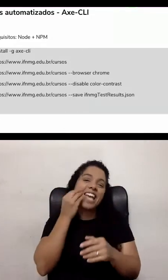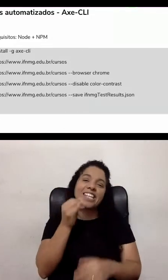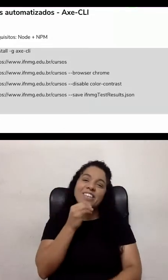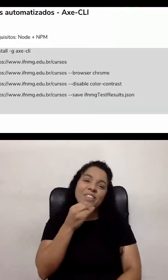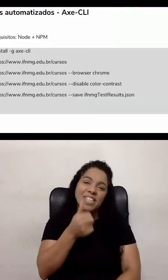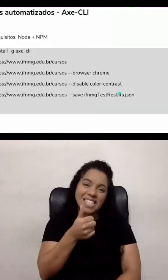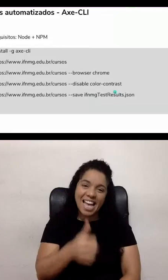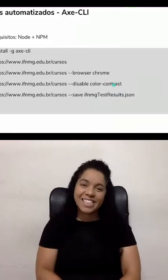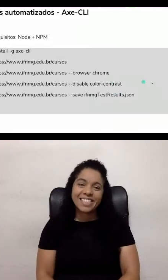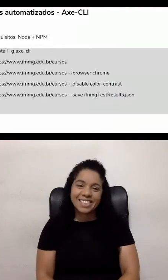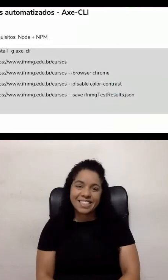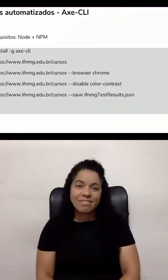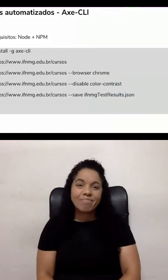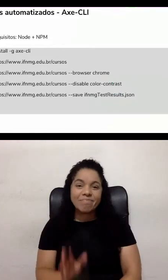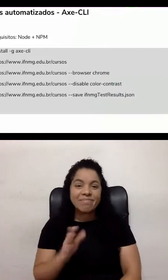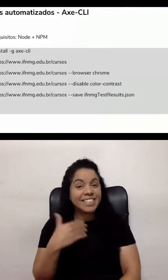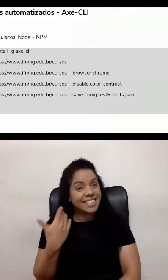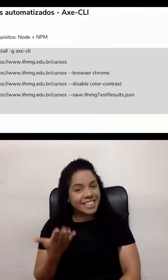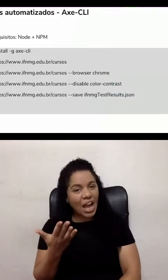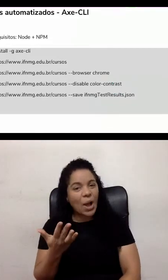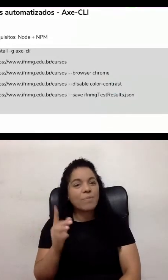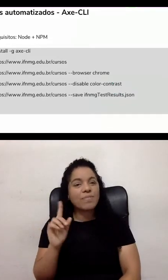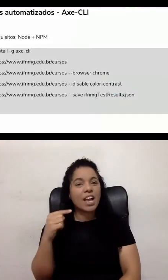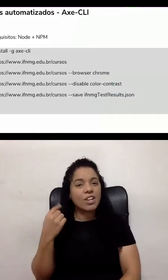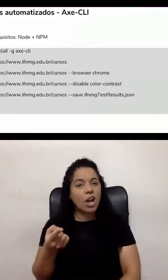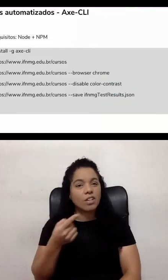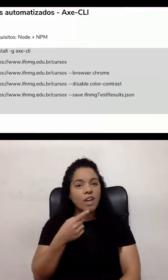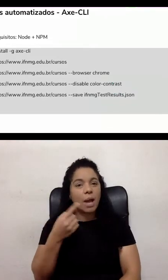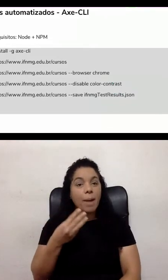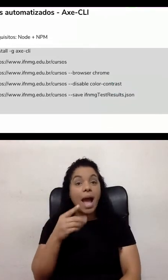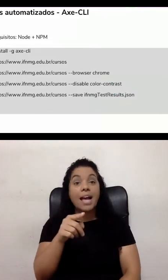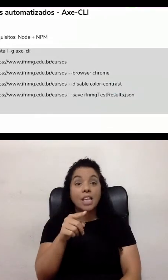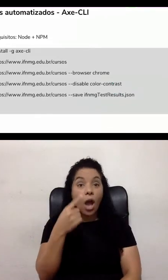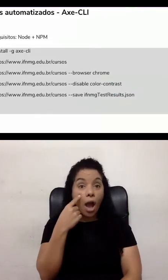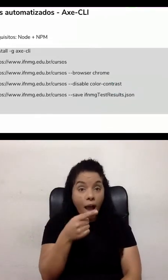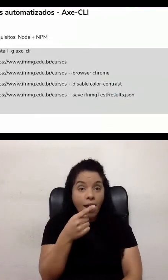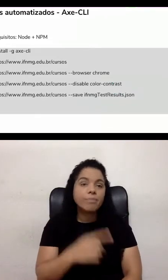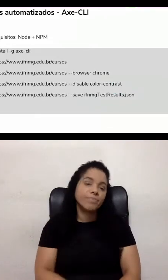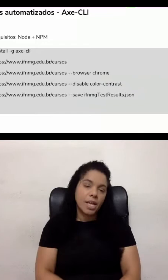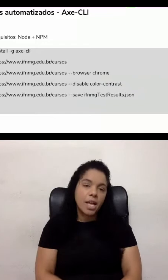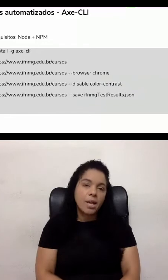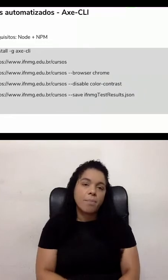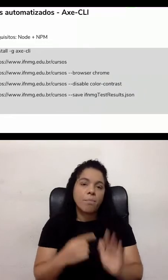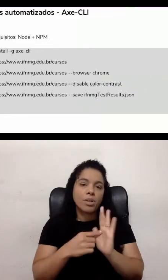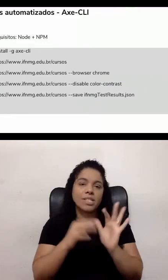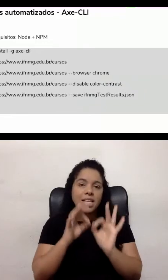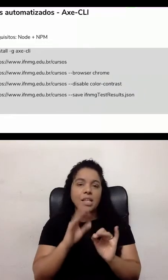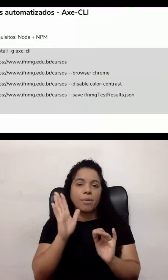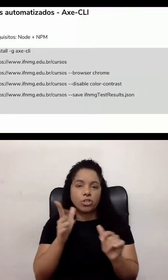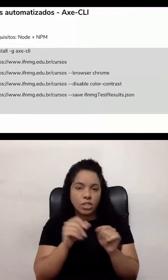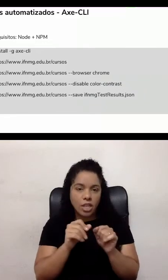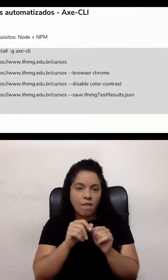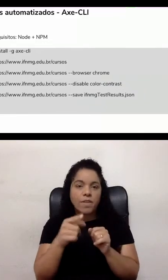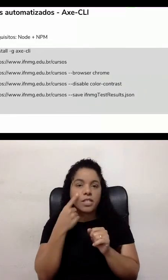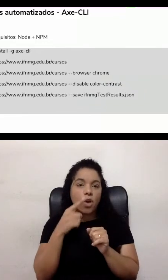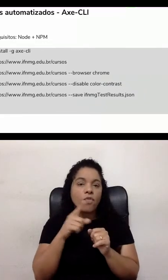tá? Então, agora a gente vai partir para ter... Aqui, ó. Aqui eu mostrei exatamente o que eu fiz lá. Eu vi aqui se eu